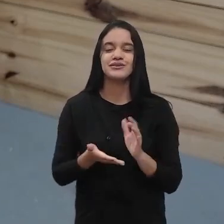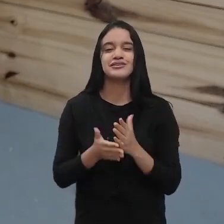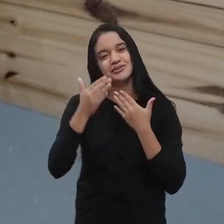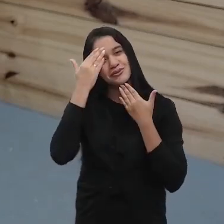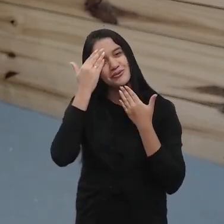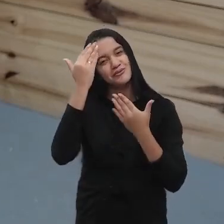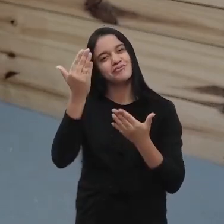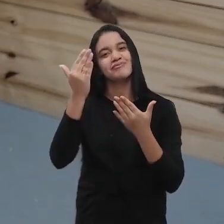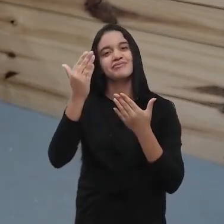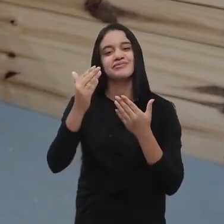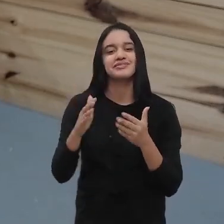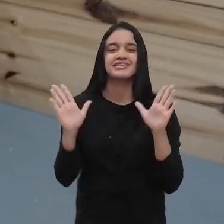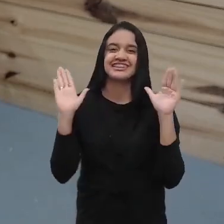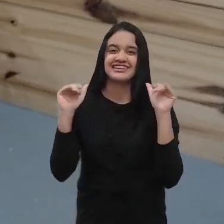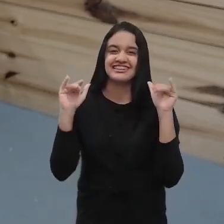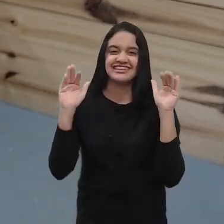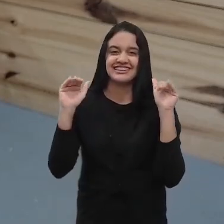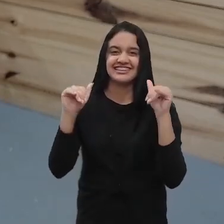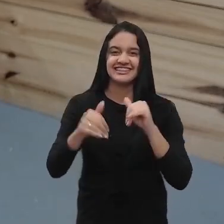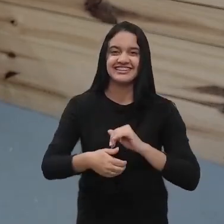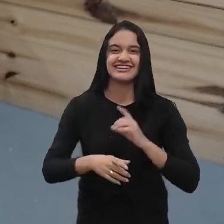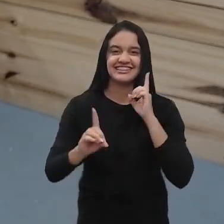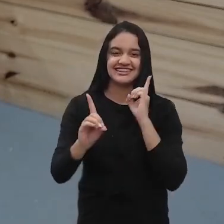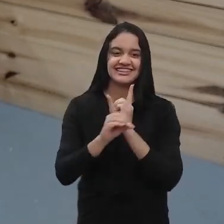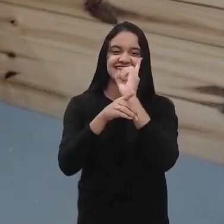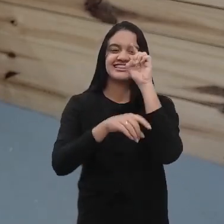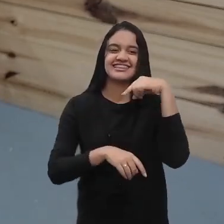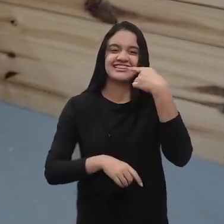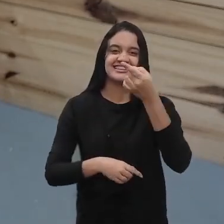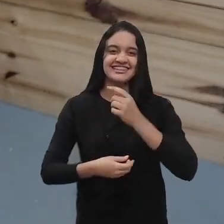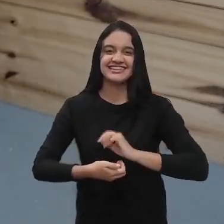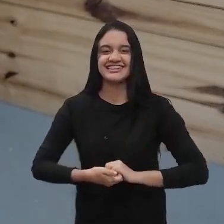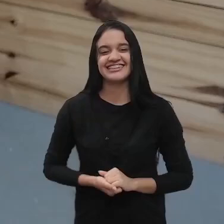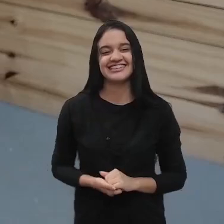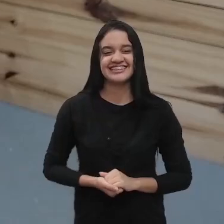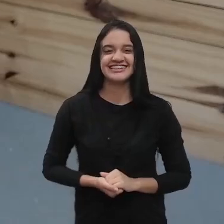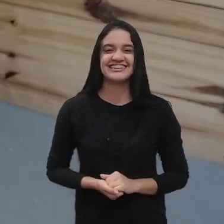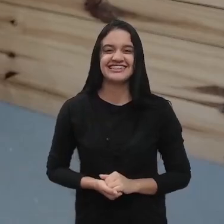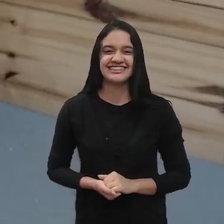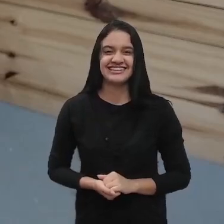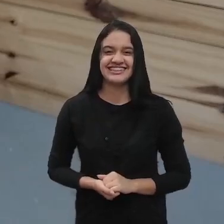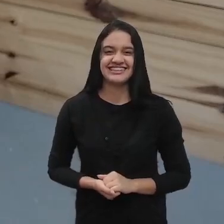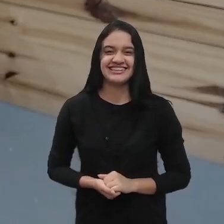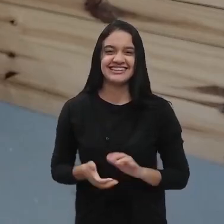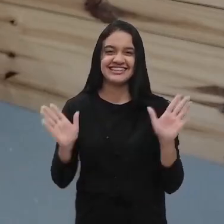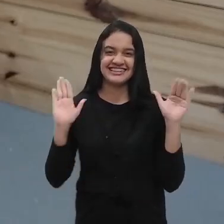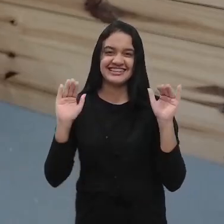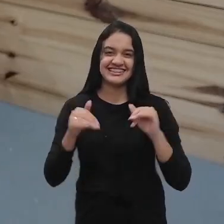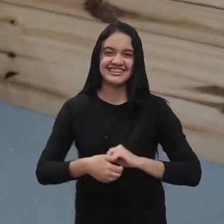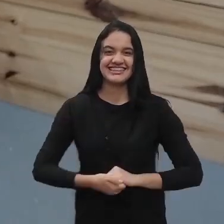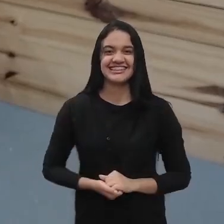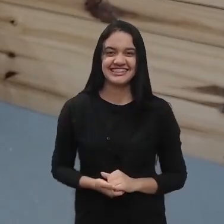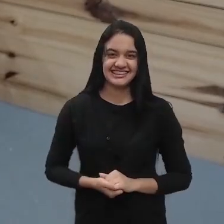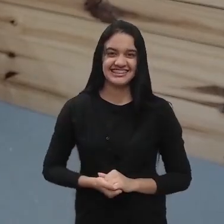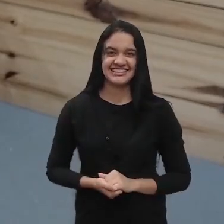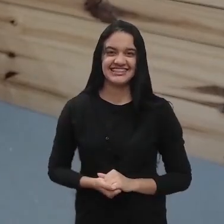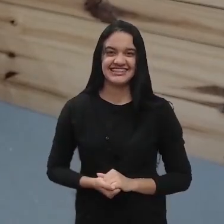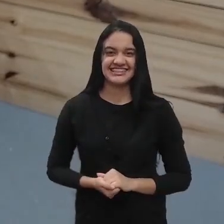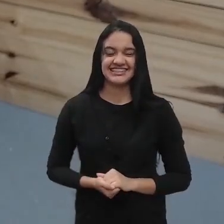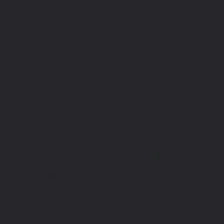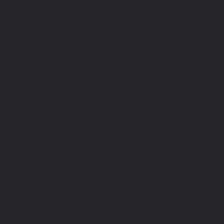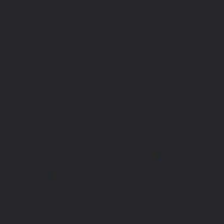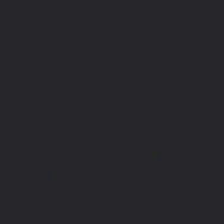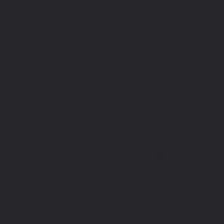Obrigada a vocês e até a próxima. Até o próximo bloco. Tchau, tchau. Tchau.